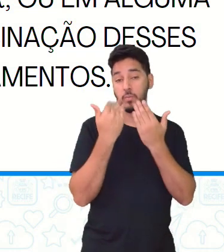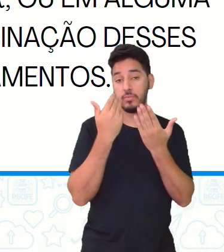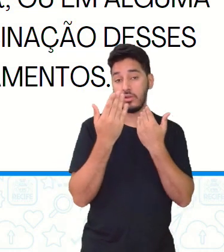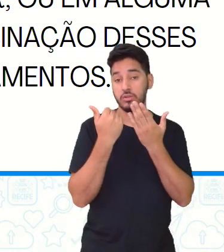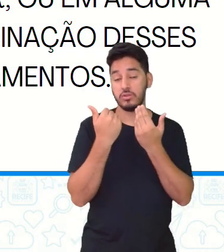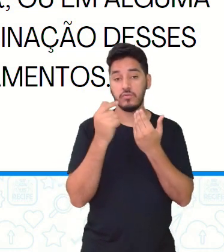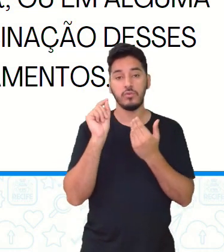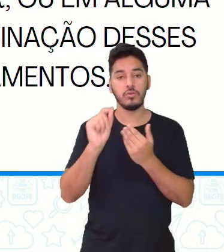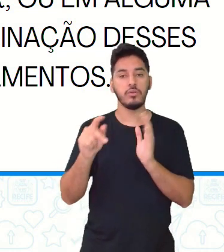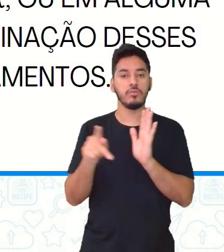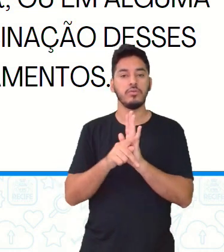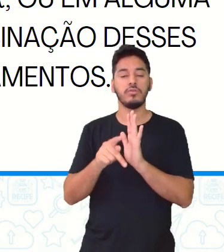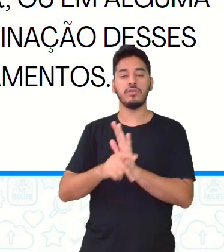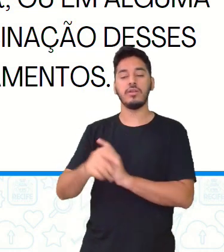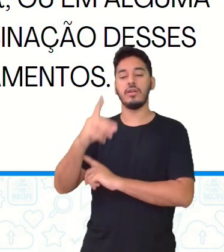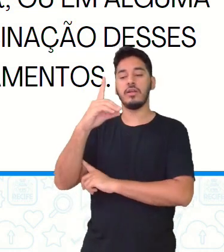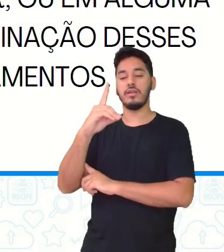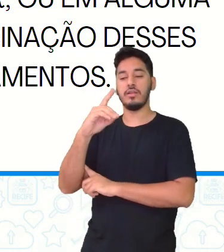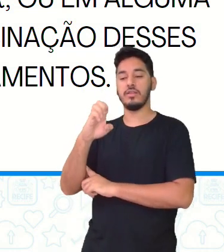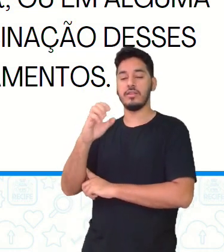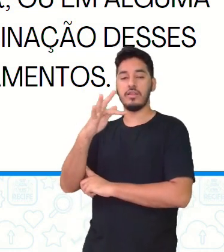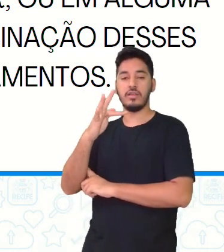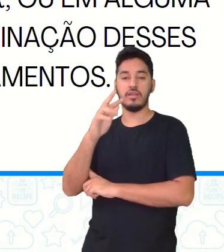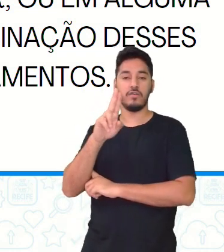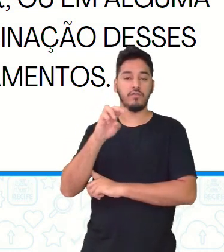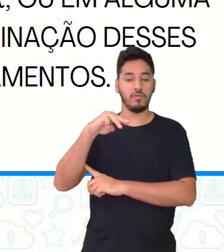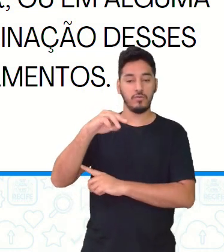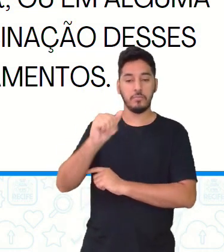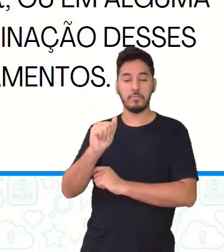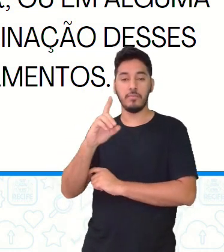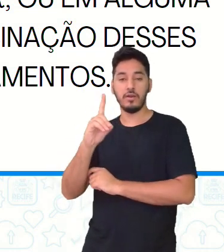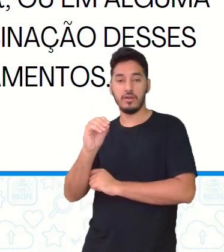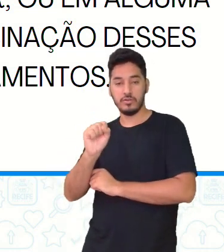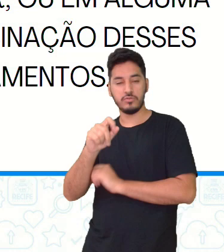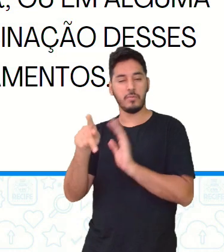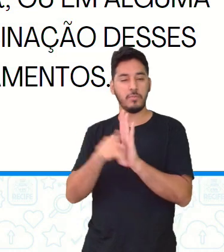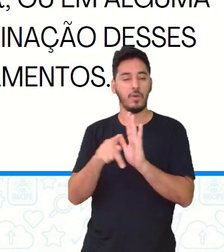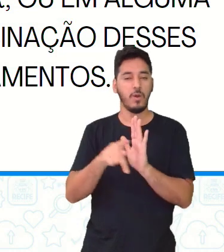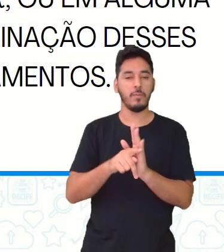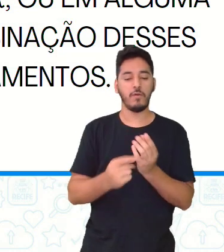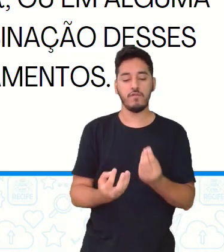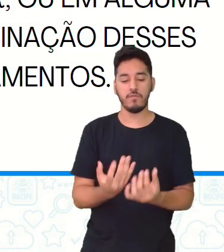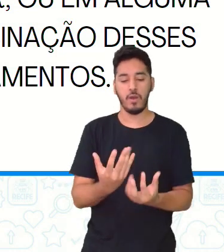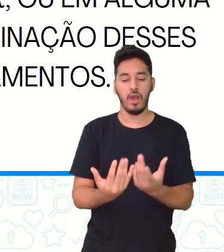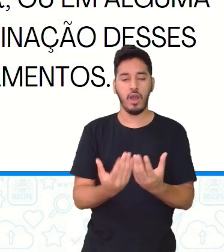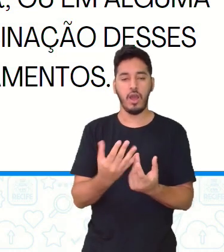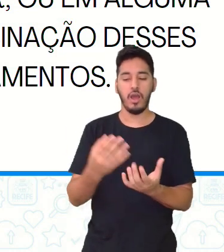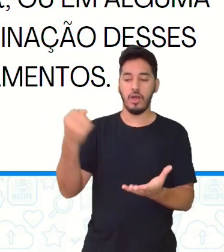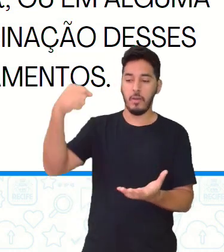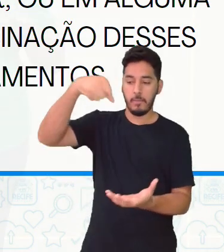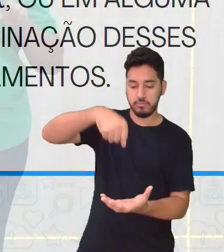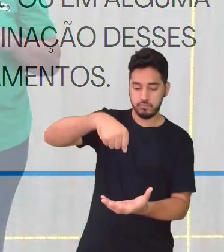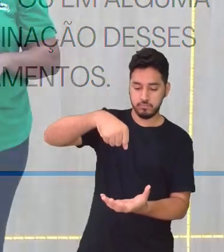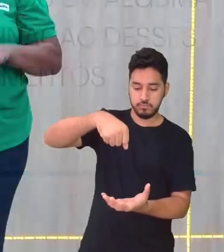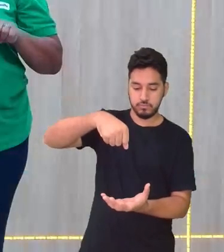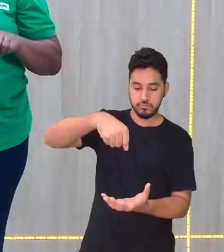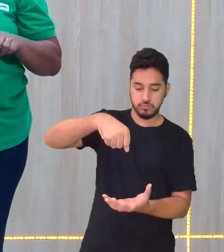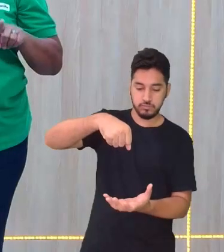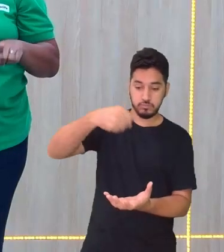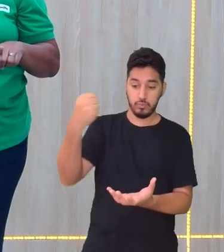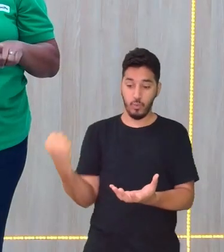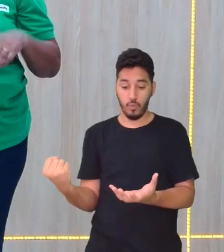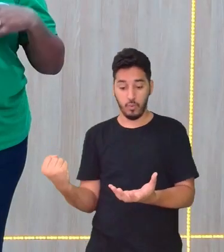fiquem defumados, não é? E muitas pessoas consomem esse tipo de carne dessa forma. Então, também é uma